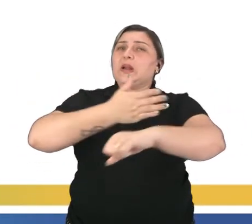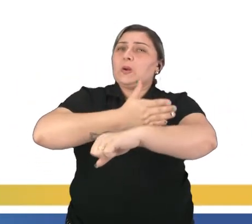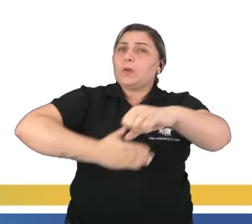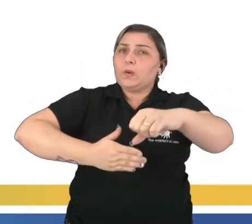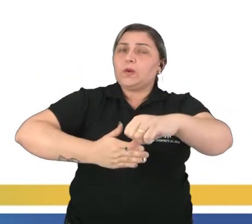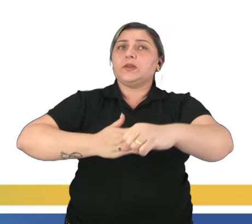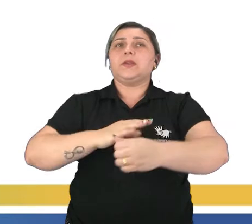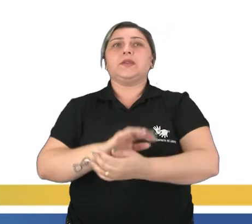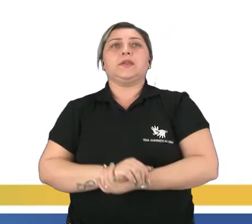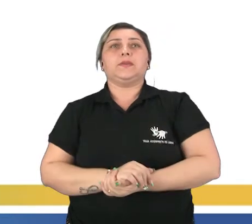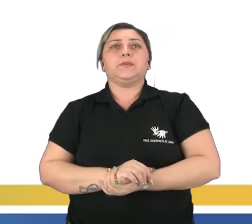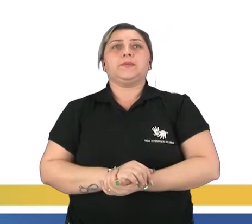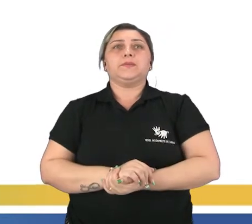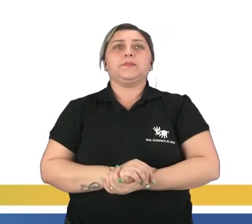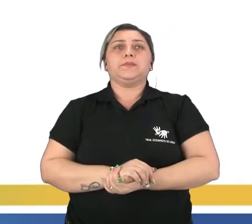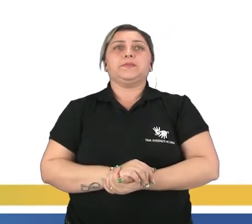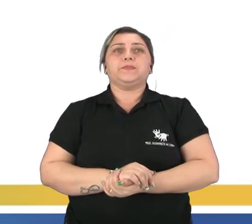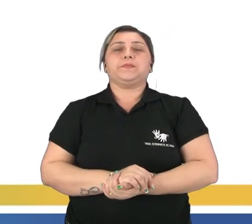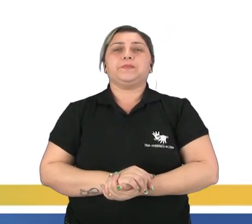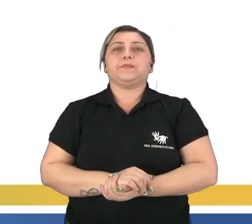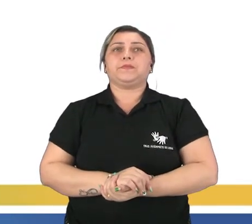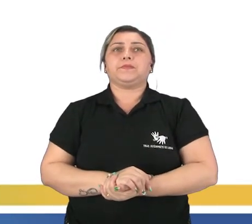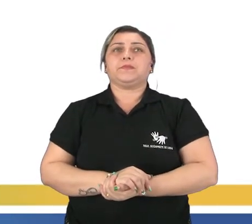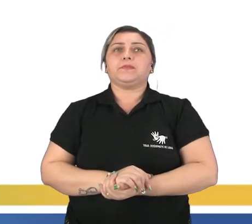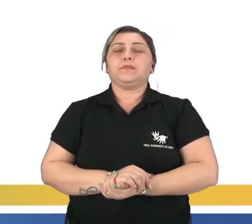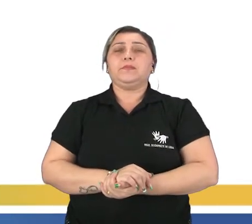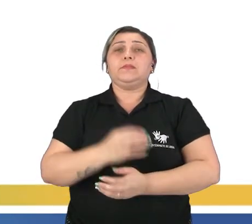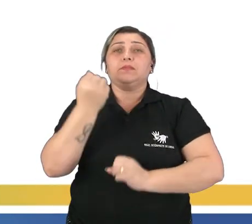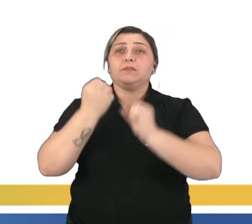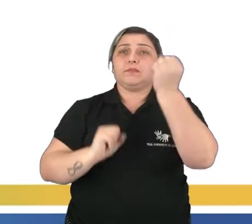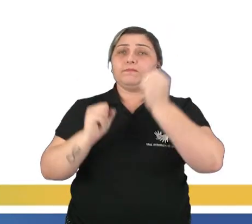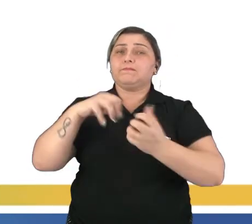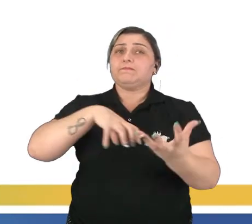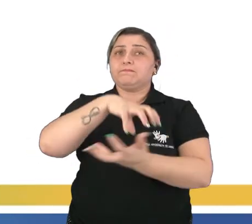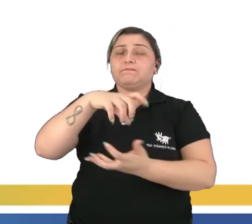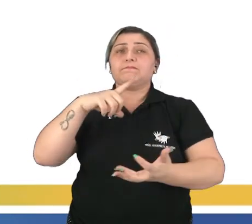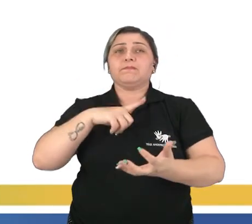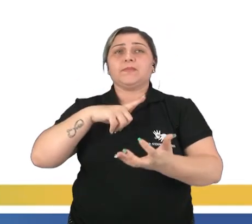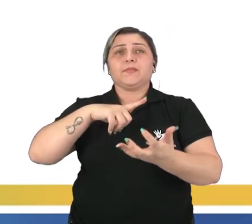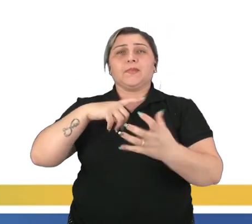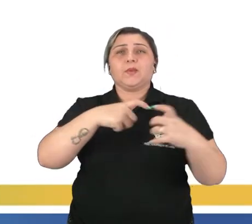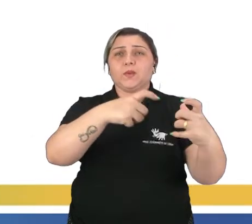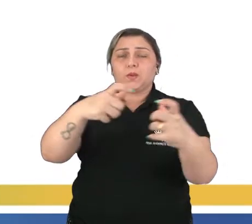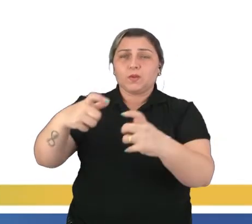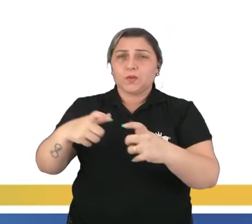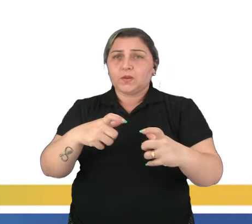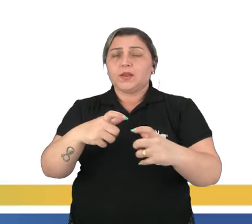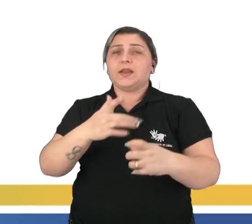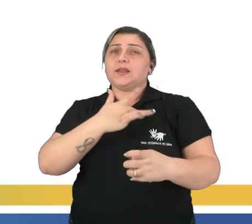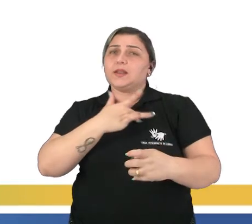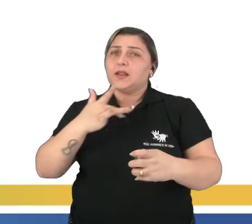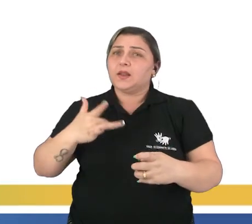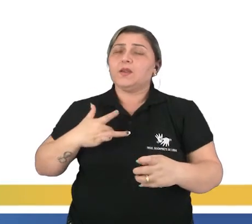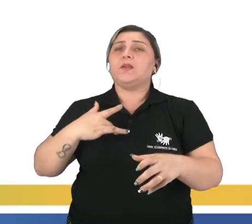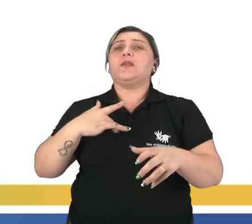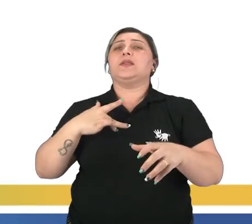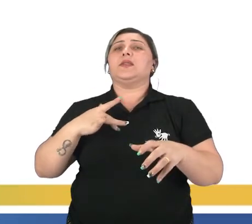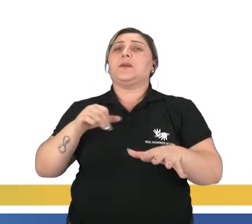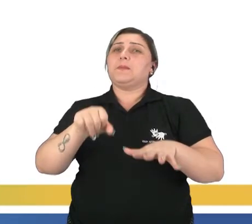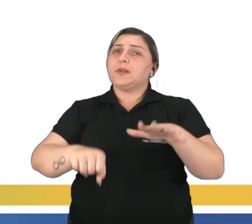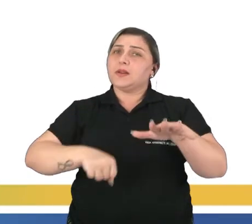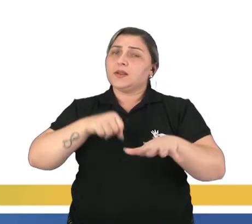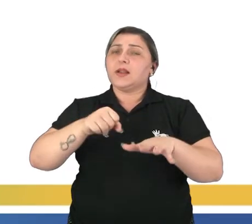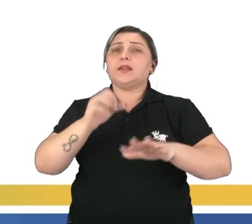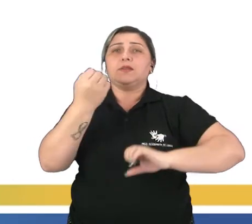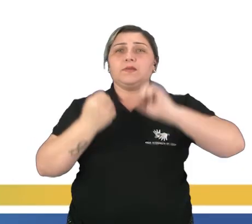que esse processo da Revolução Industrial ele atingiu todas as áreas mecanizadas,